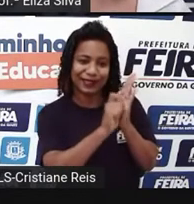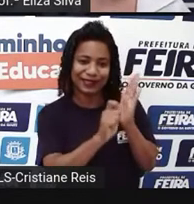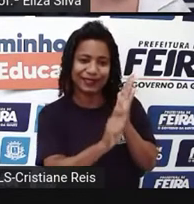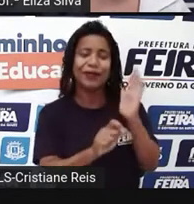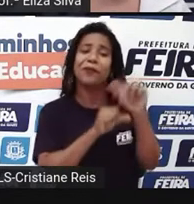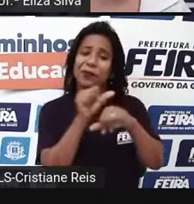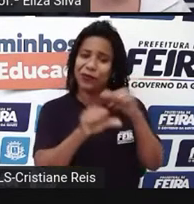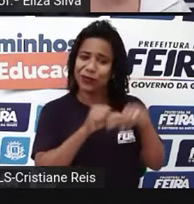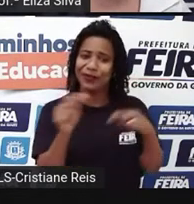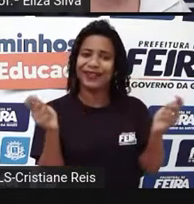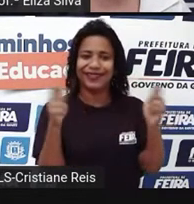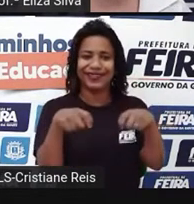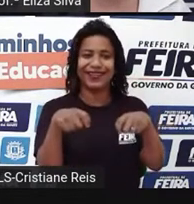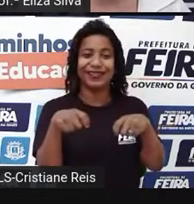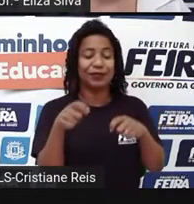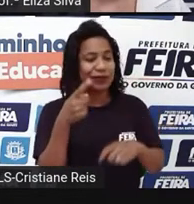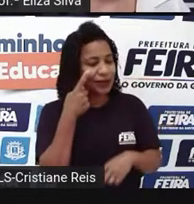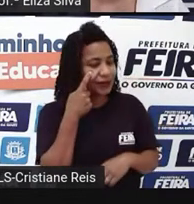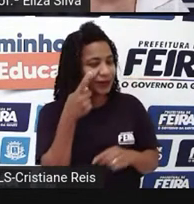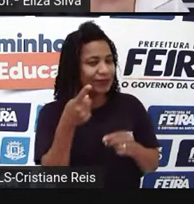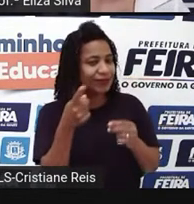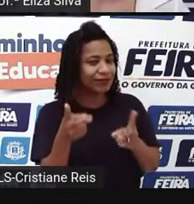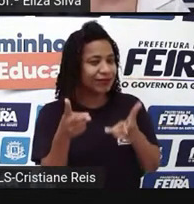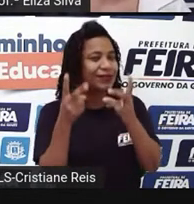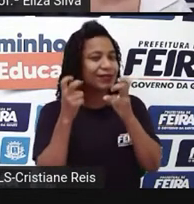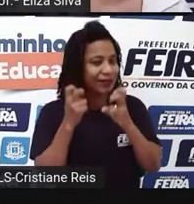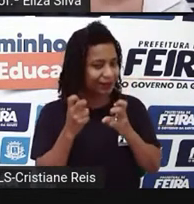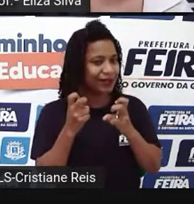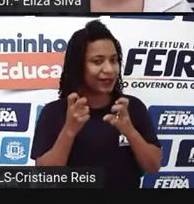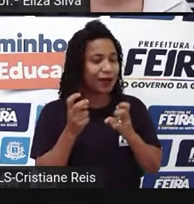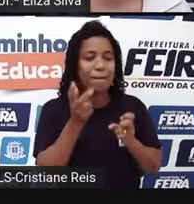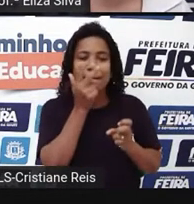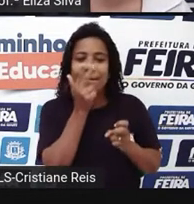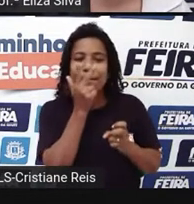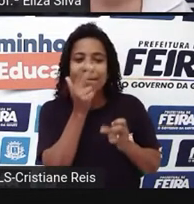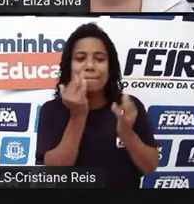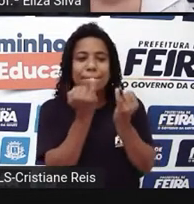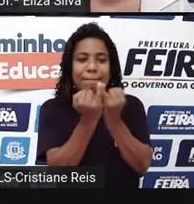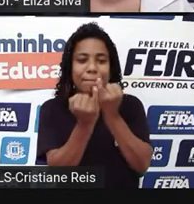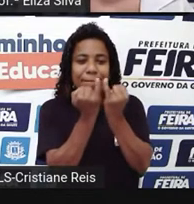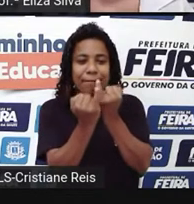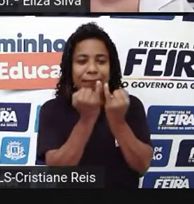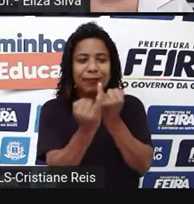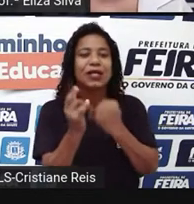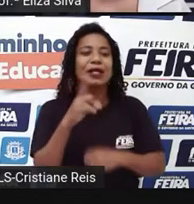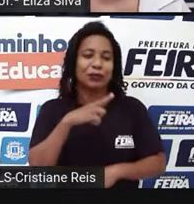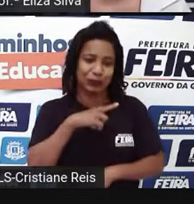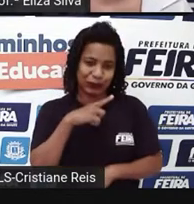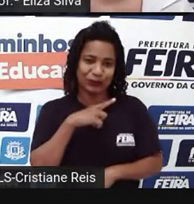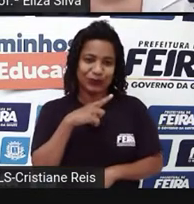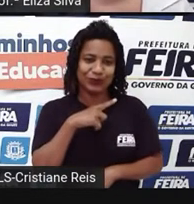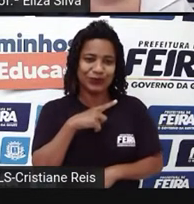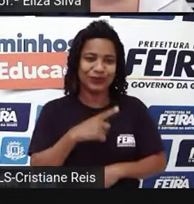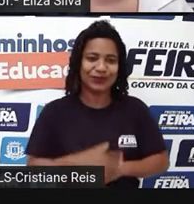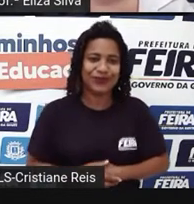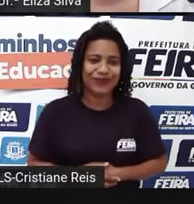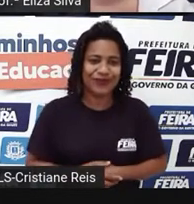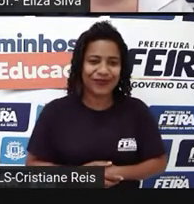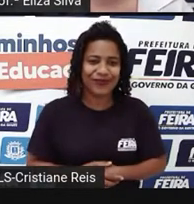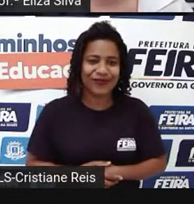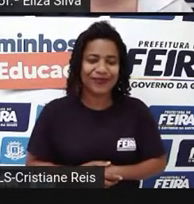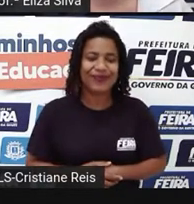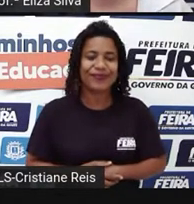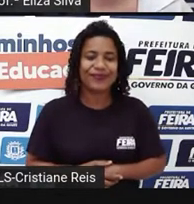Então, só para chamar a atenção de vocês, que existem essas semelhanças no que diz respeito ao nome